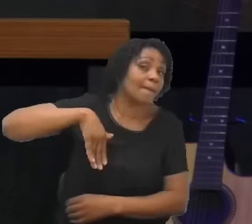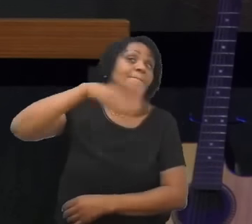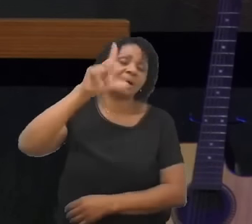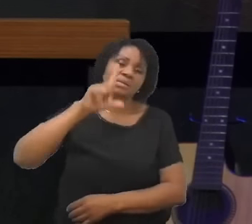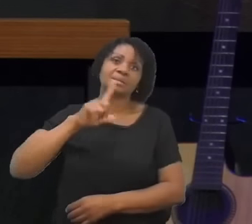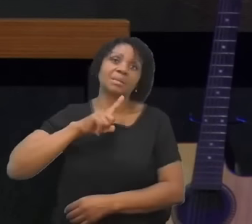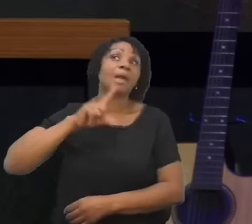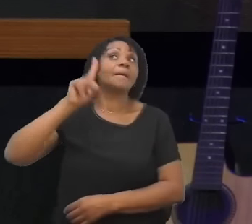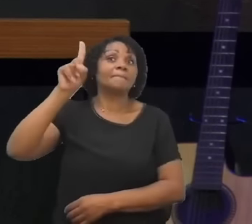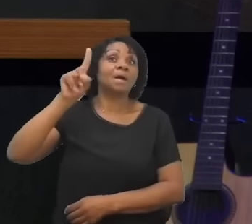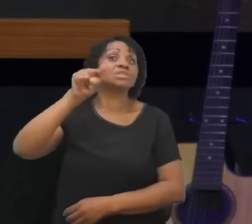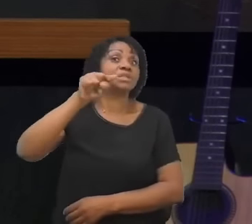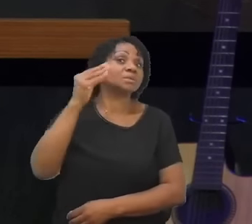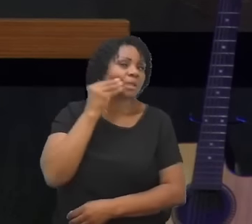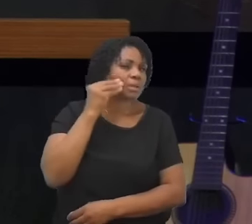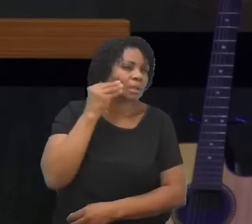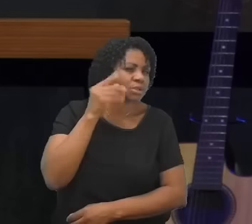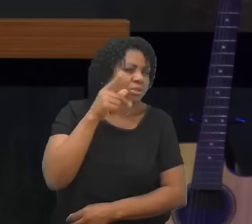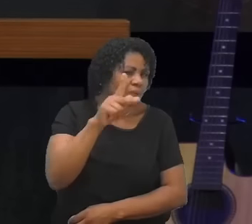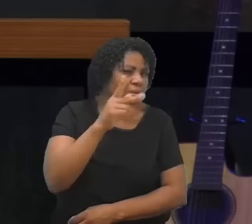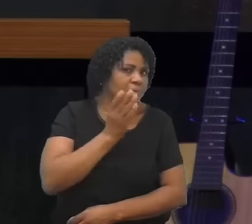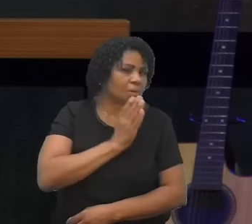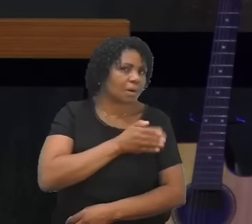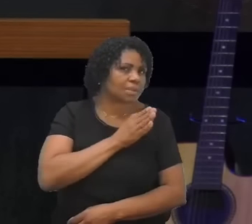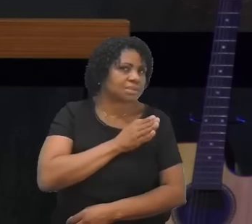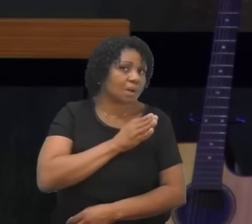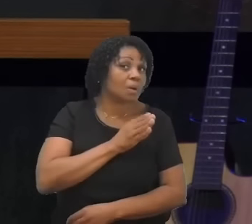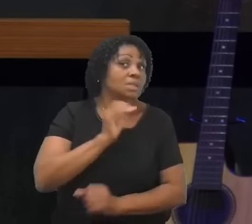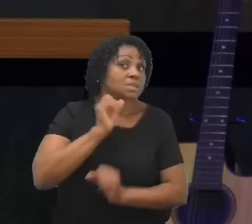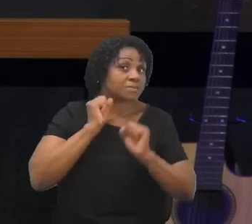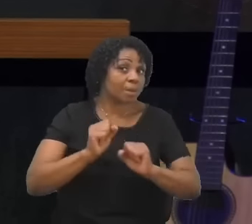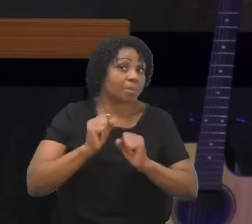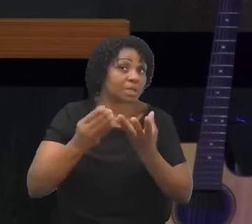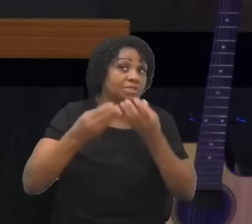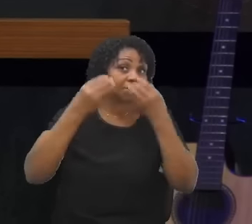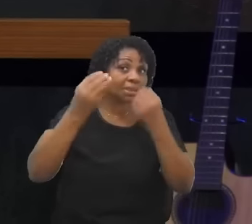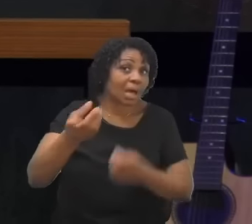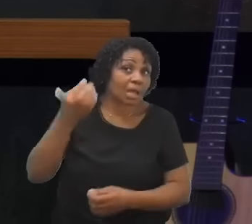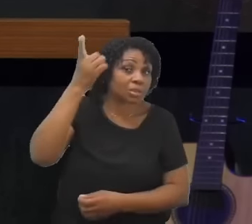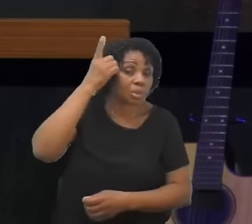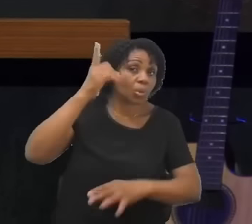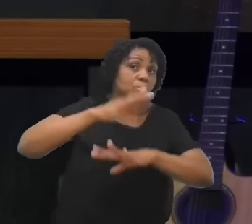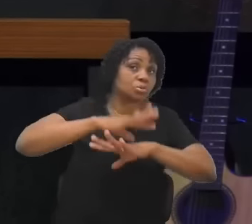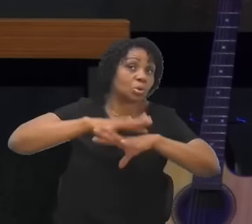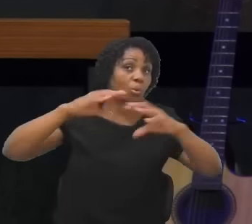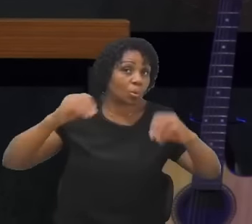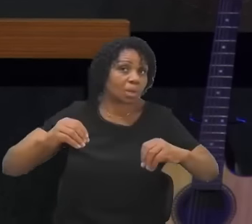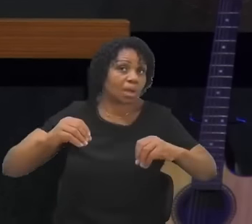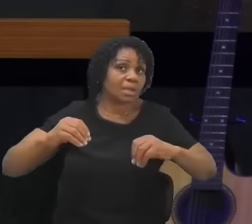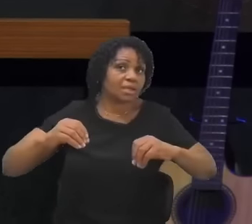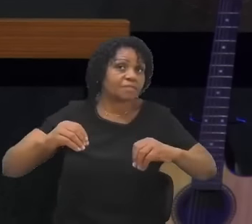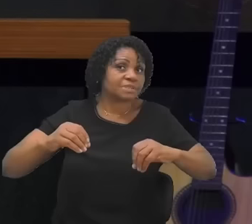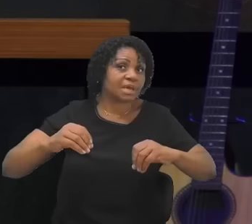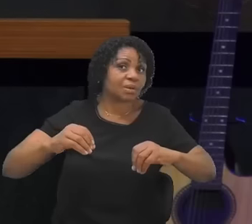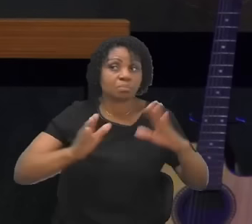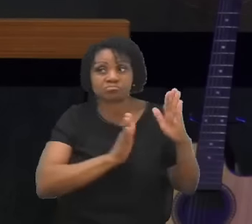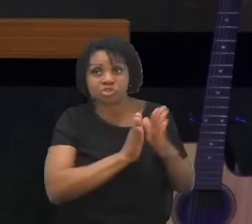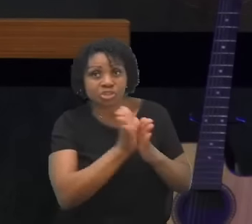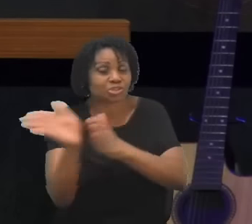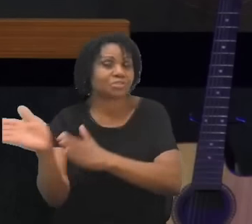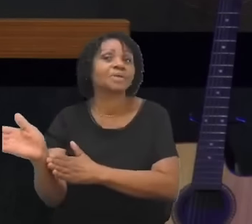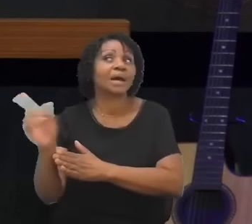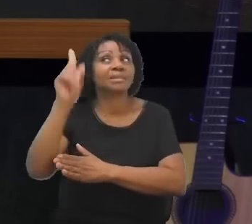tem, mas ele está testando o teu coração, se ele vai poder te dar dom de cura e você não se corromper com ele, se ele vai poder